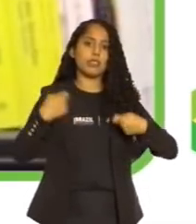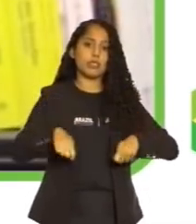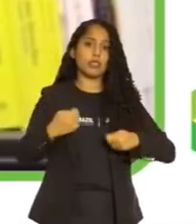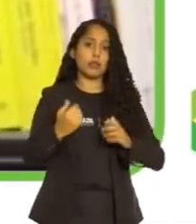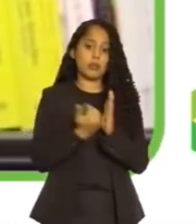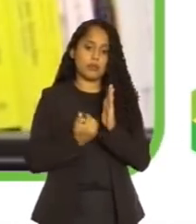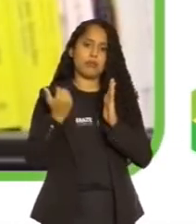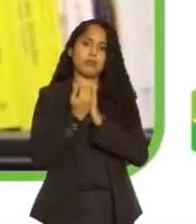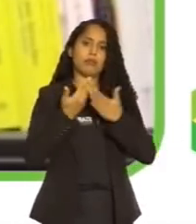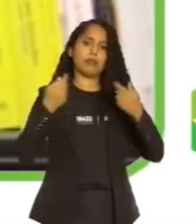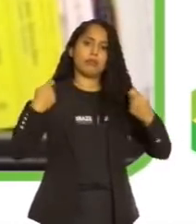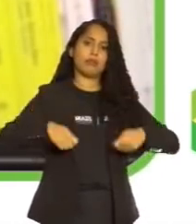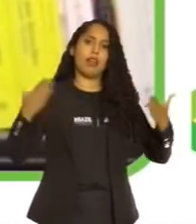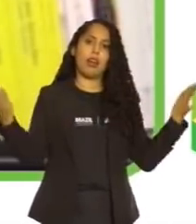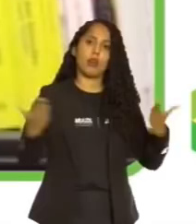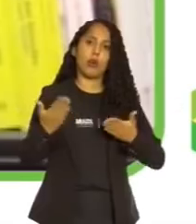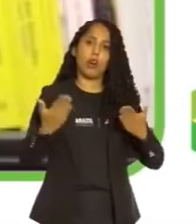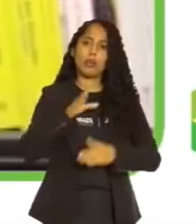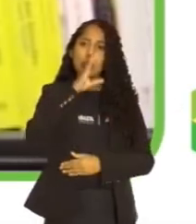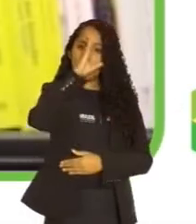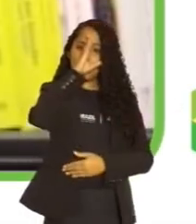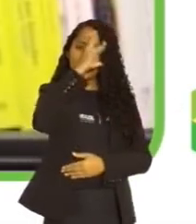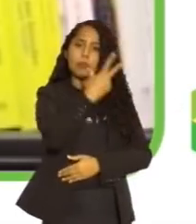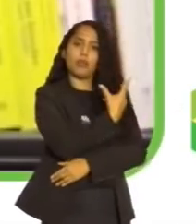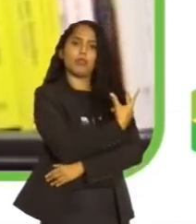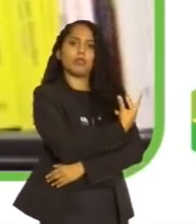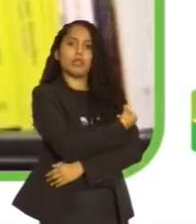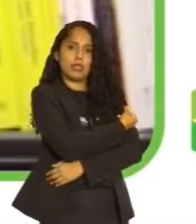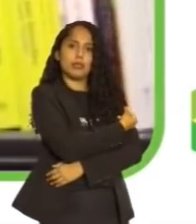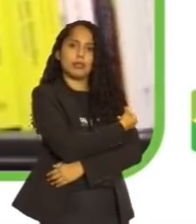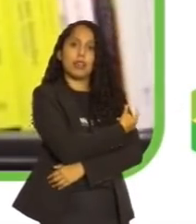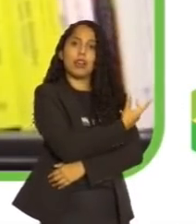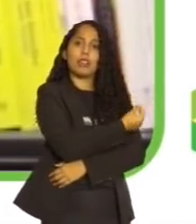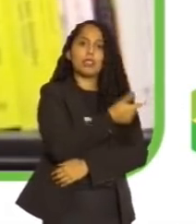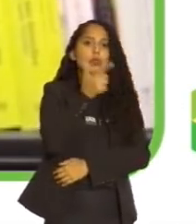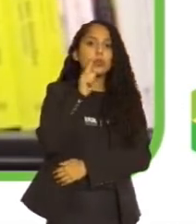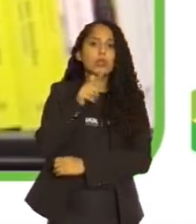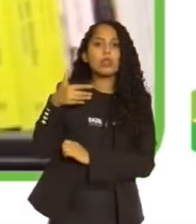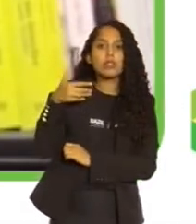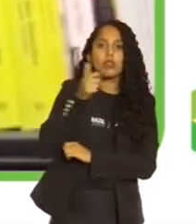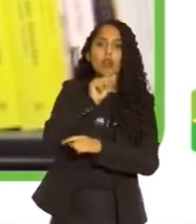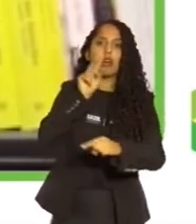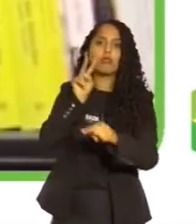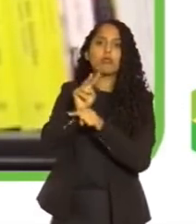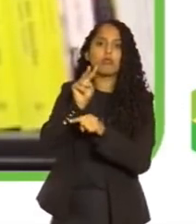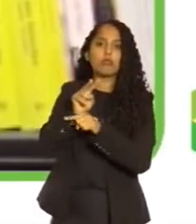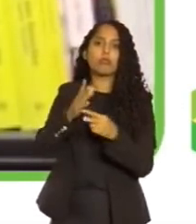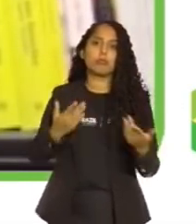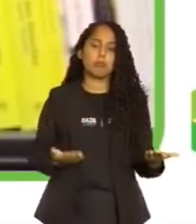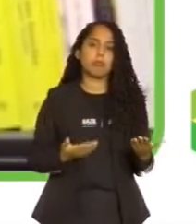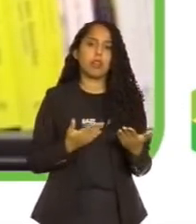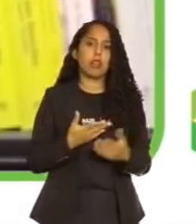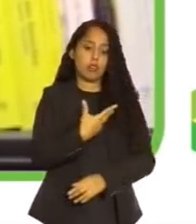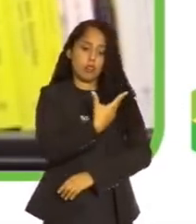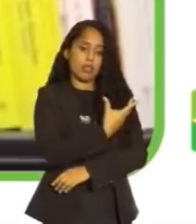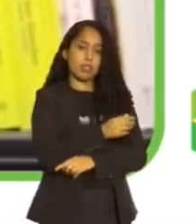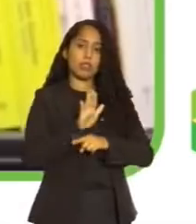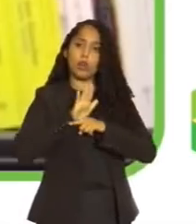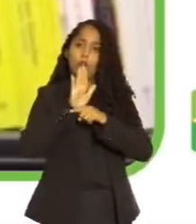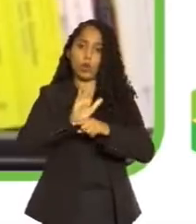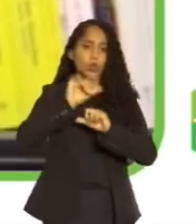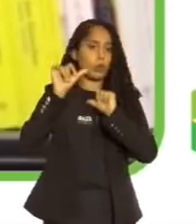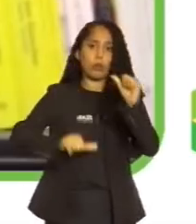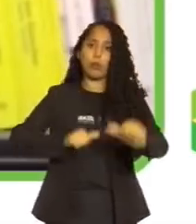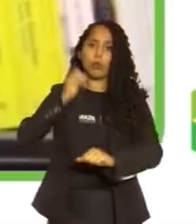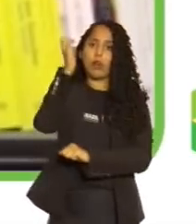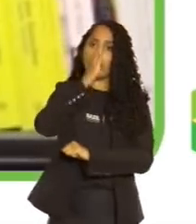precisa nesse momento. Começando por vacinas. Vacinas para salvar, para proteger, são as vacinas que vão ajudar a mudar o Brasil